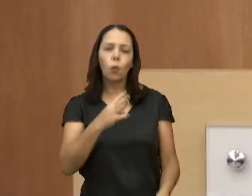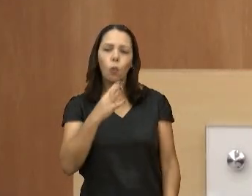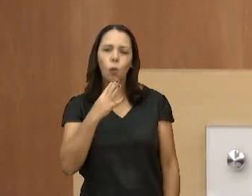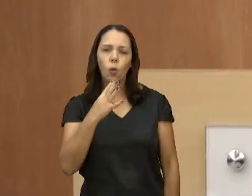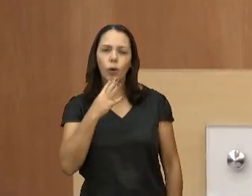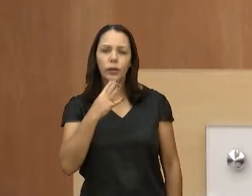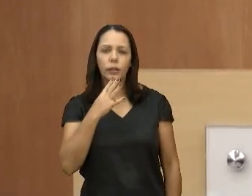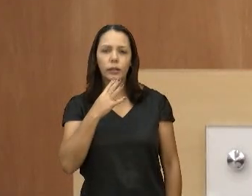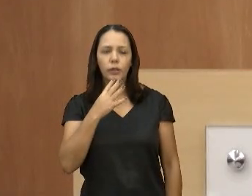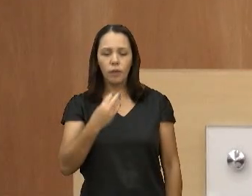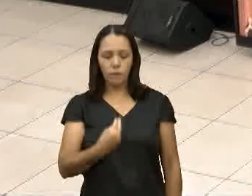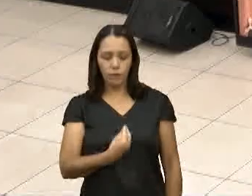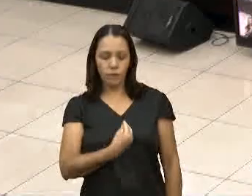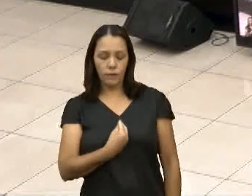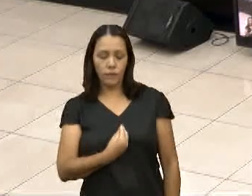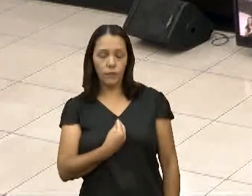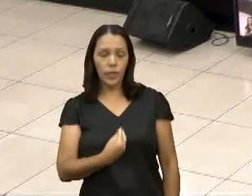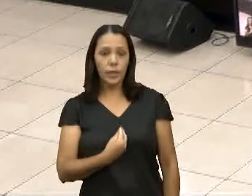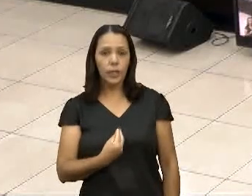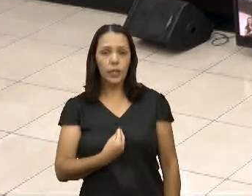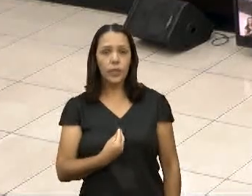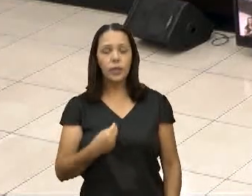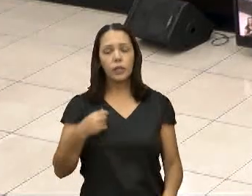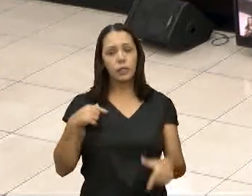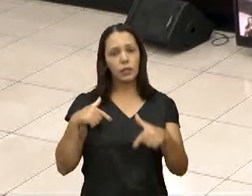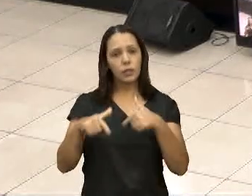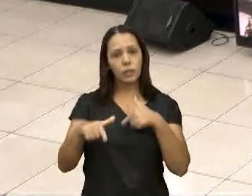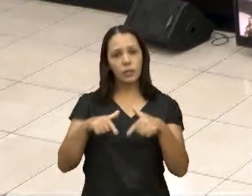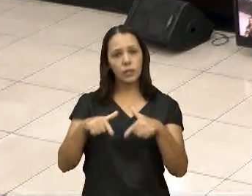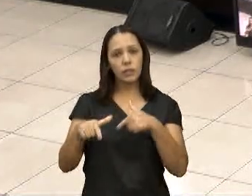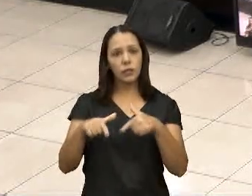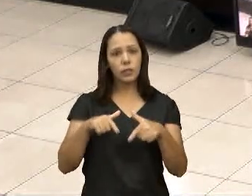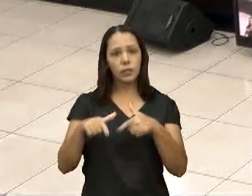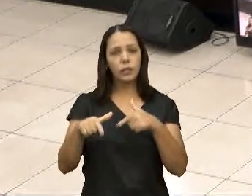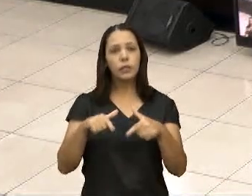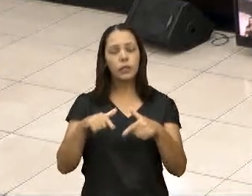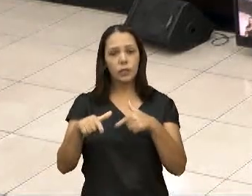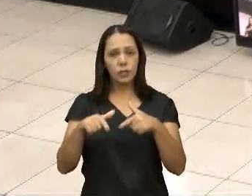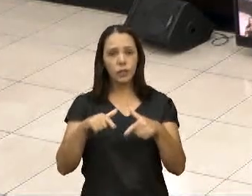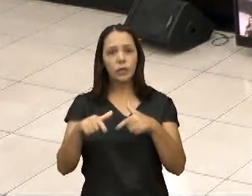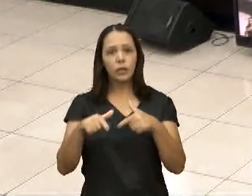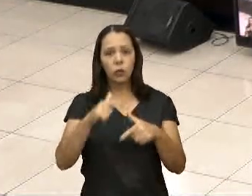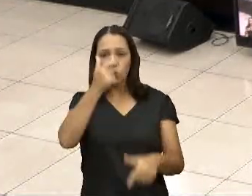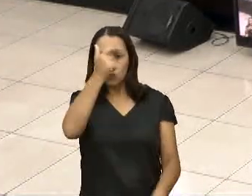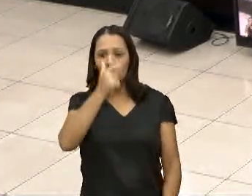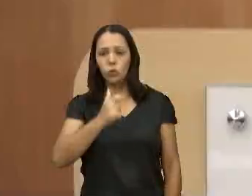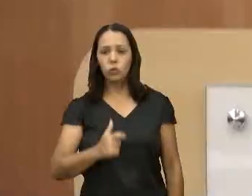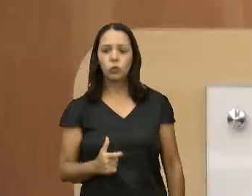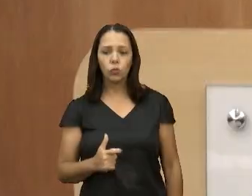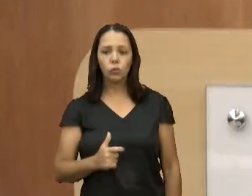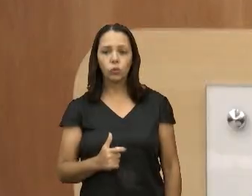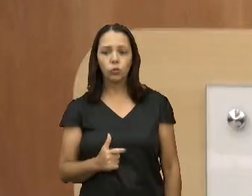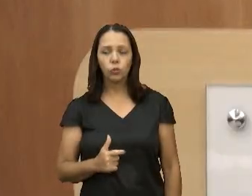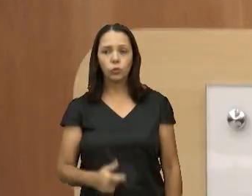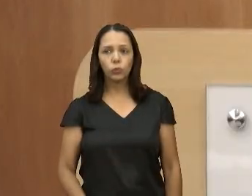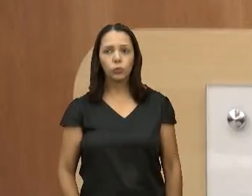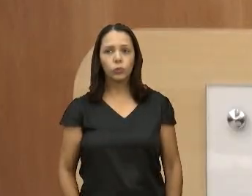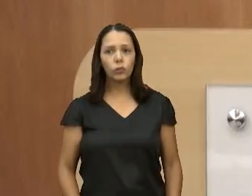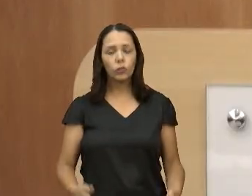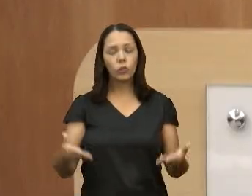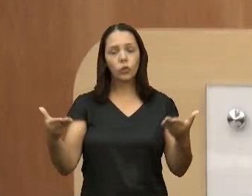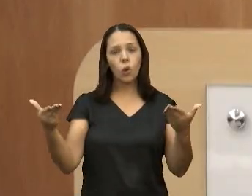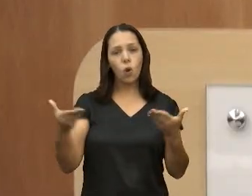mais de perto, de conhecer meu trabalho, com esse olhar atencioso e com a escuta verdadeira.